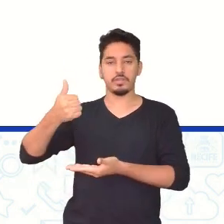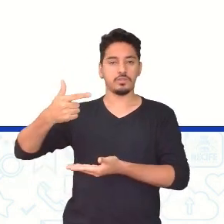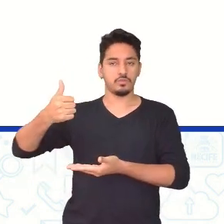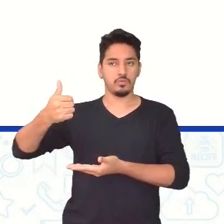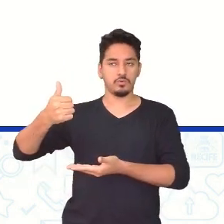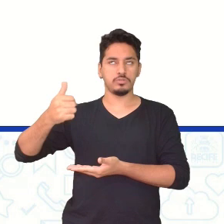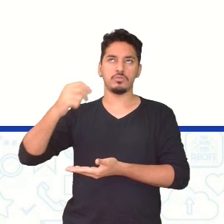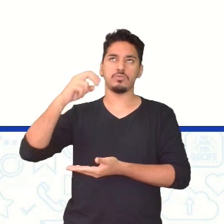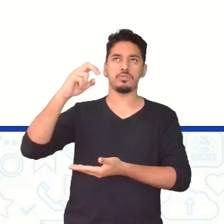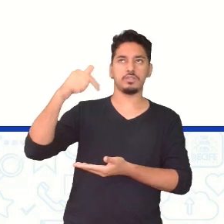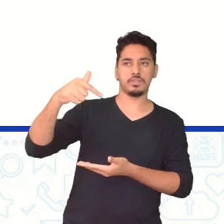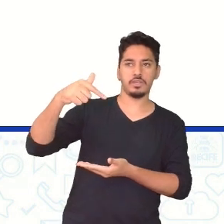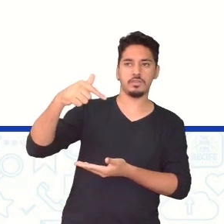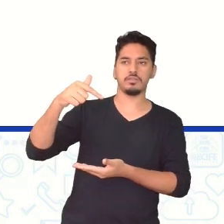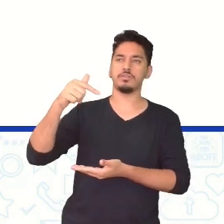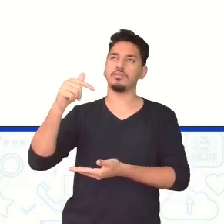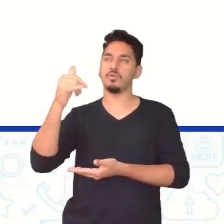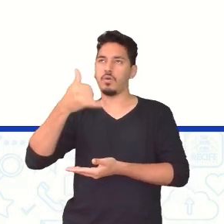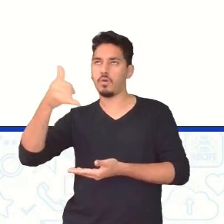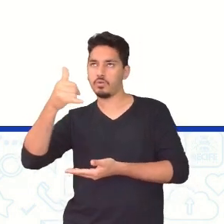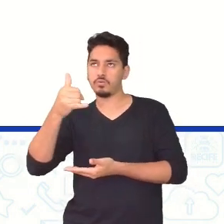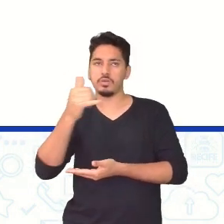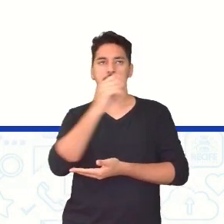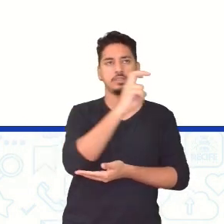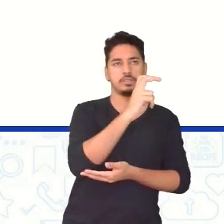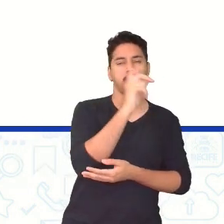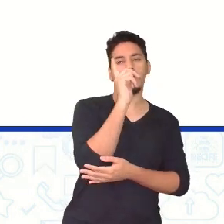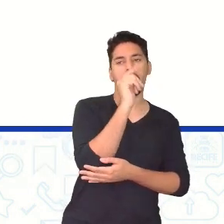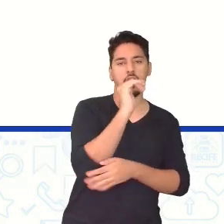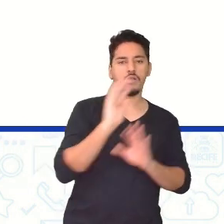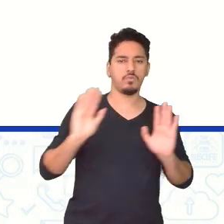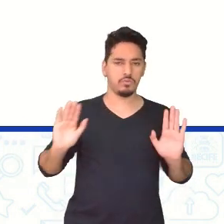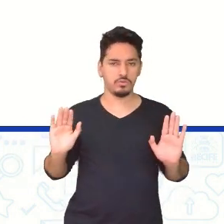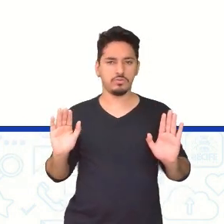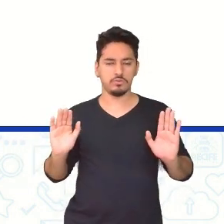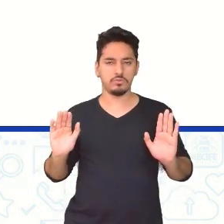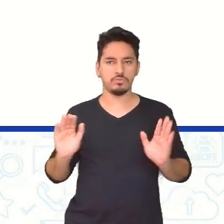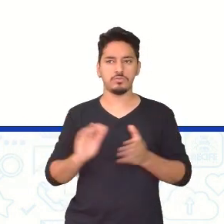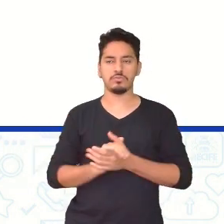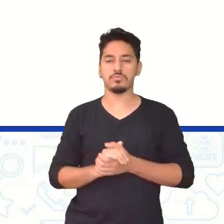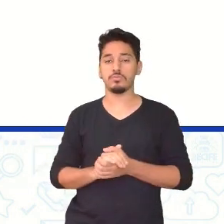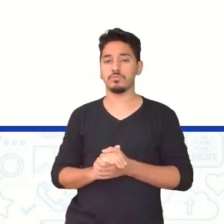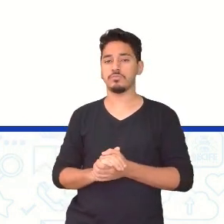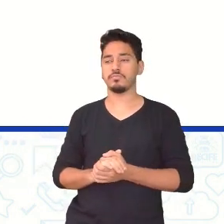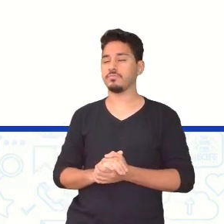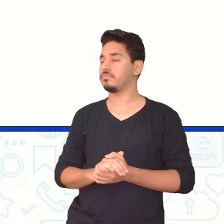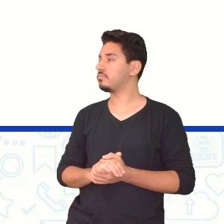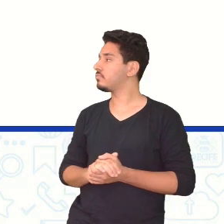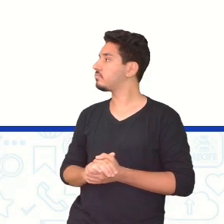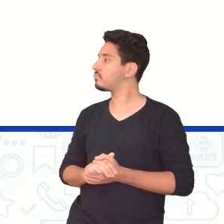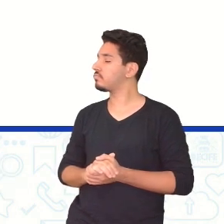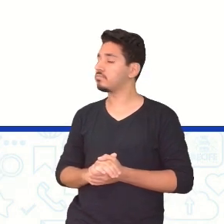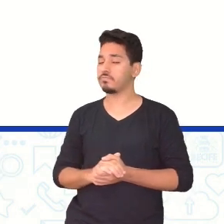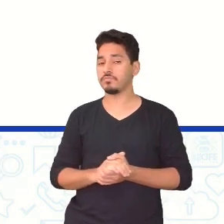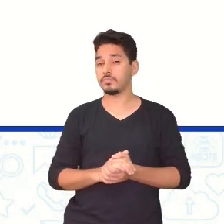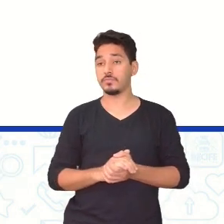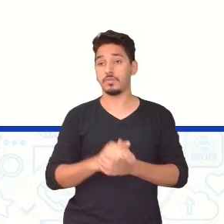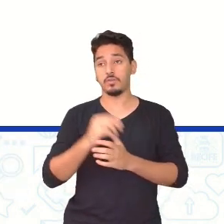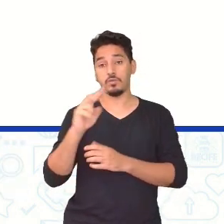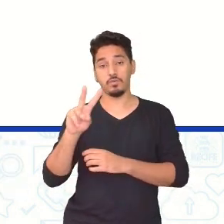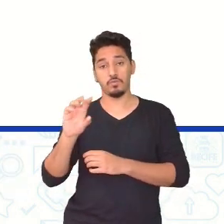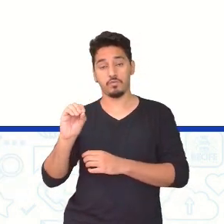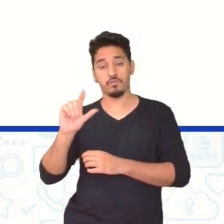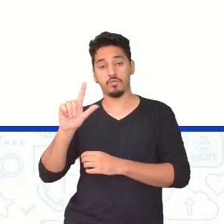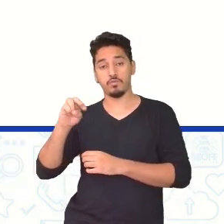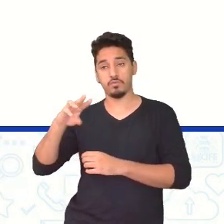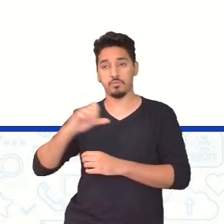tem 7 para óleo e 5 para água. Já que ele disse que 5 era de água, para chegar em 12 dá 7. E aí o volume em si